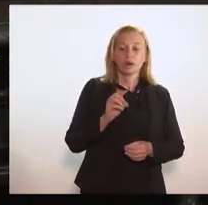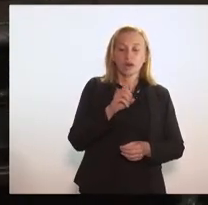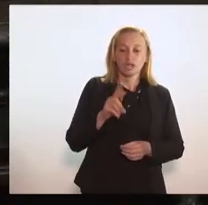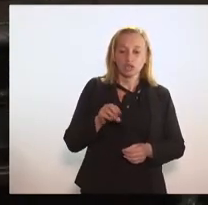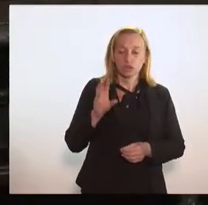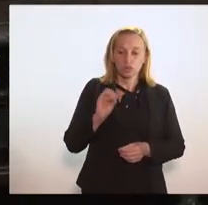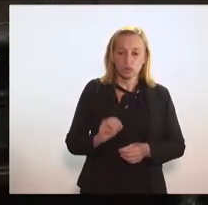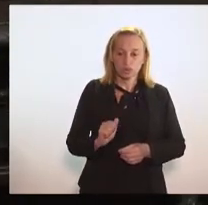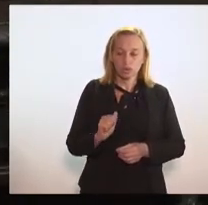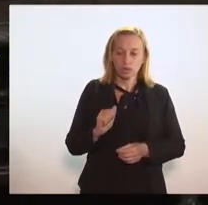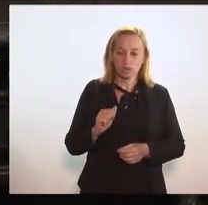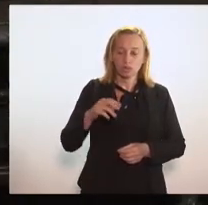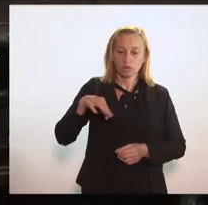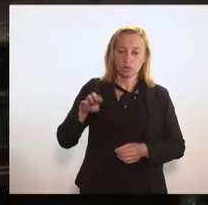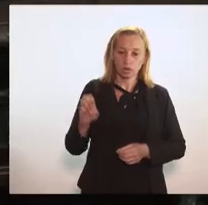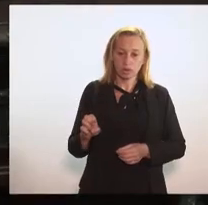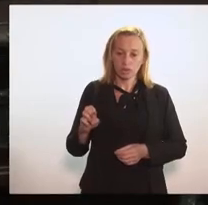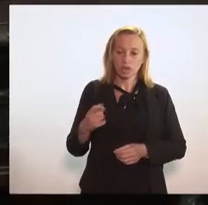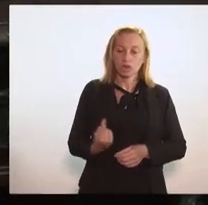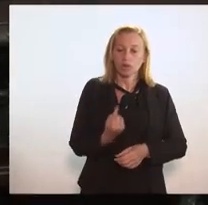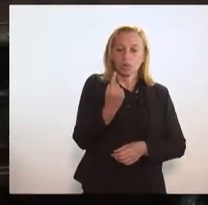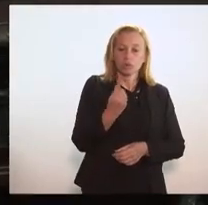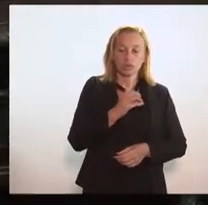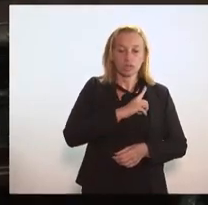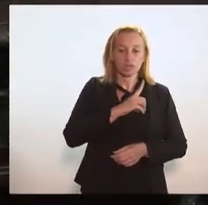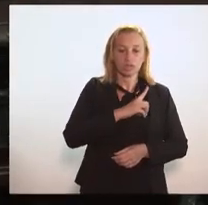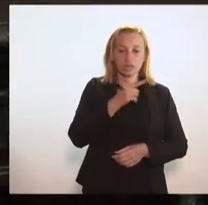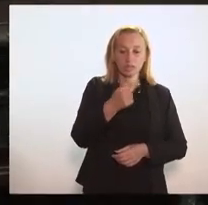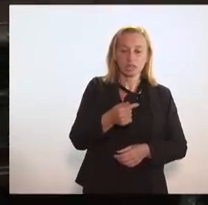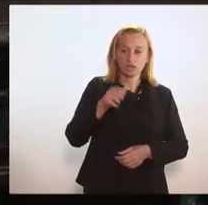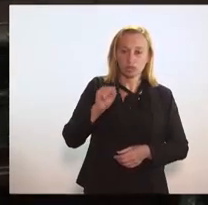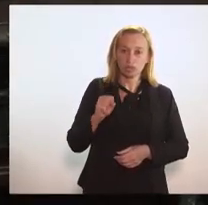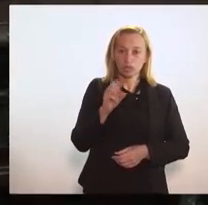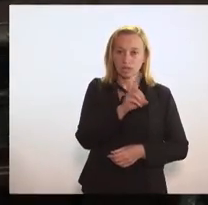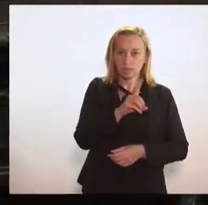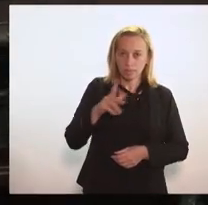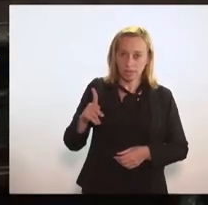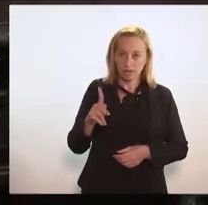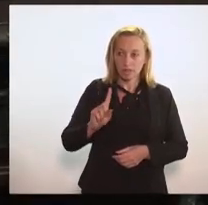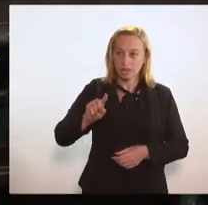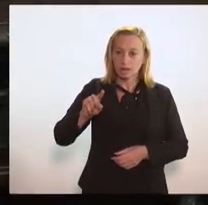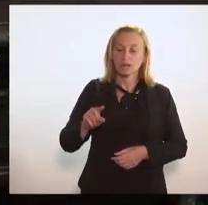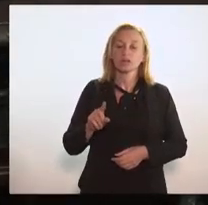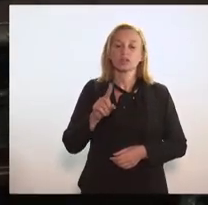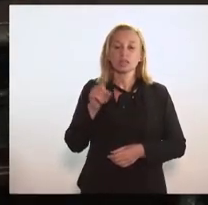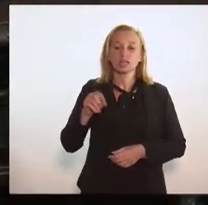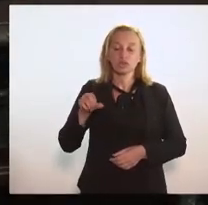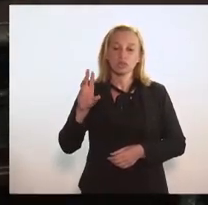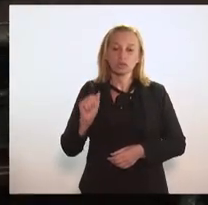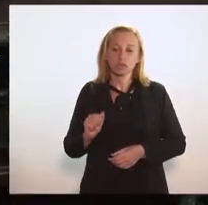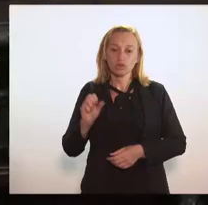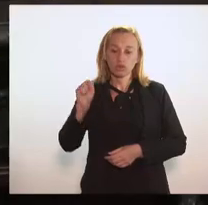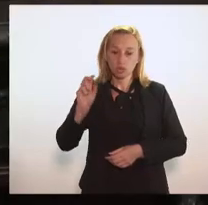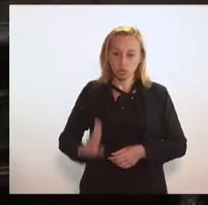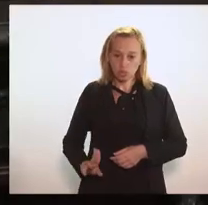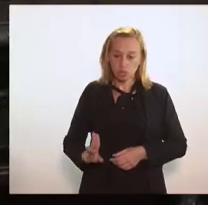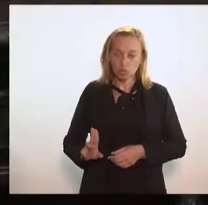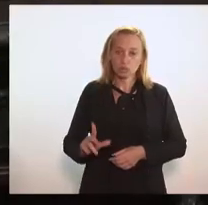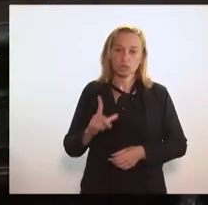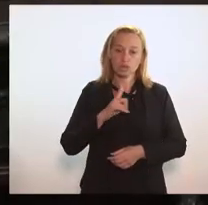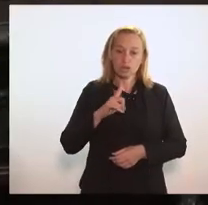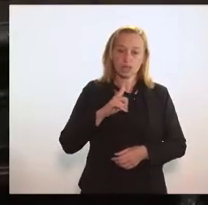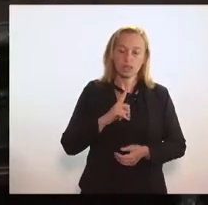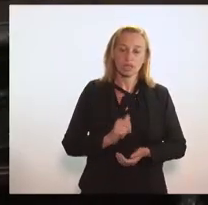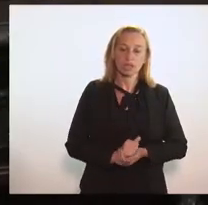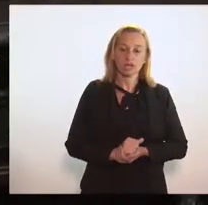possui uma única delegacia distrital e a 78 DP e quantas zona sul da cidade possui